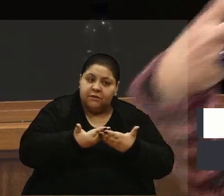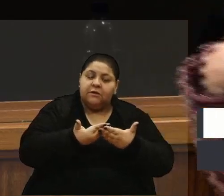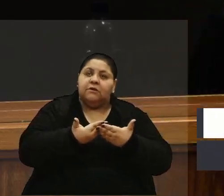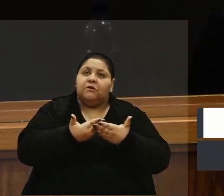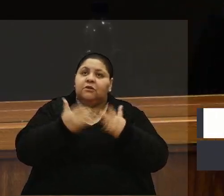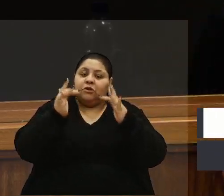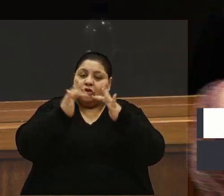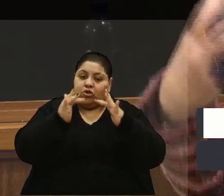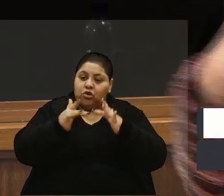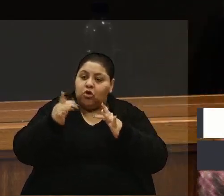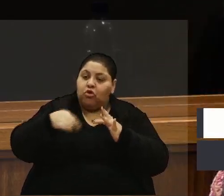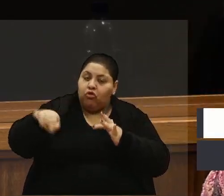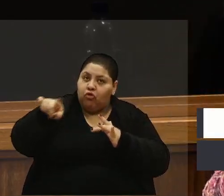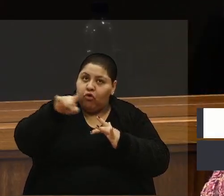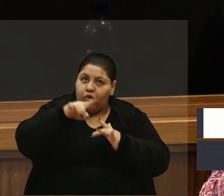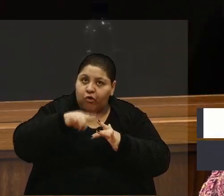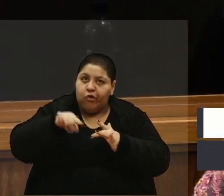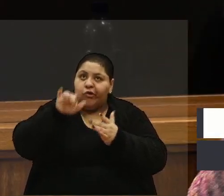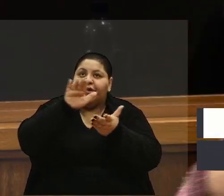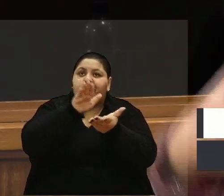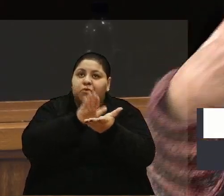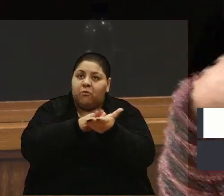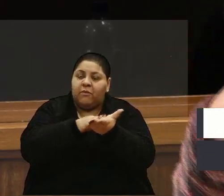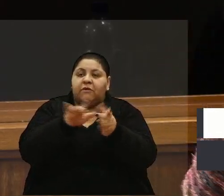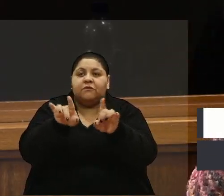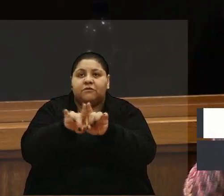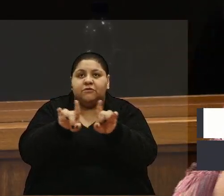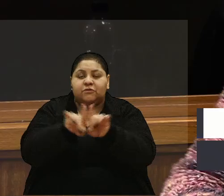contatadas, nós somos cobradas,